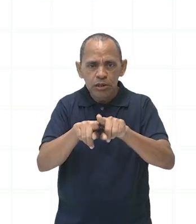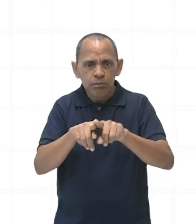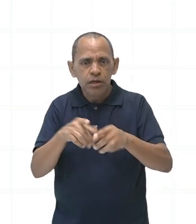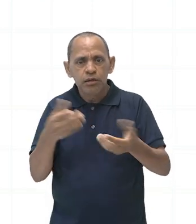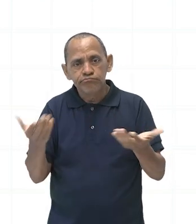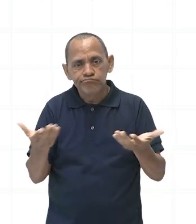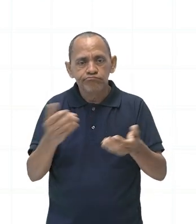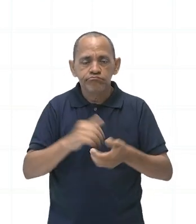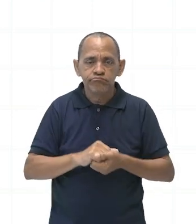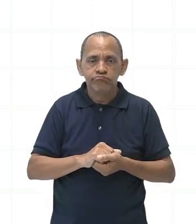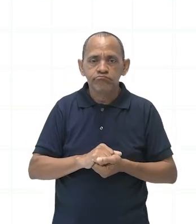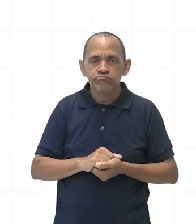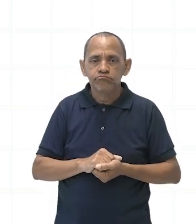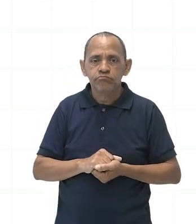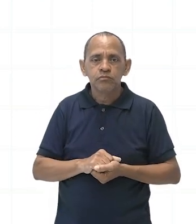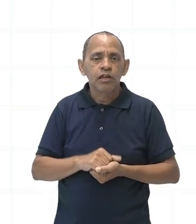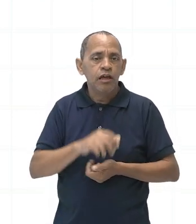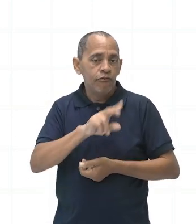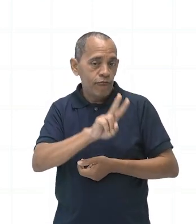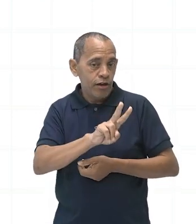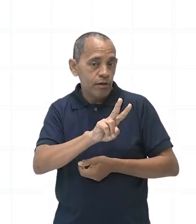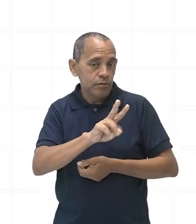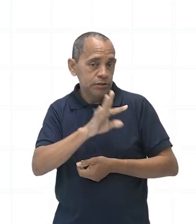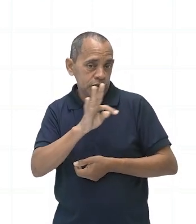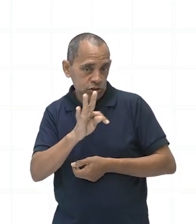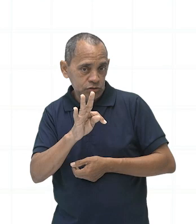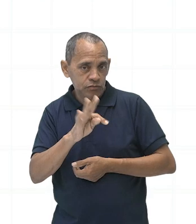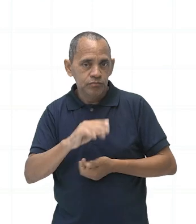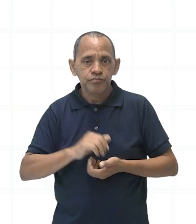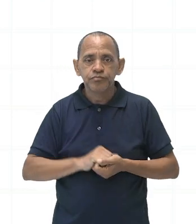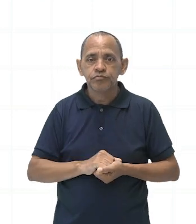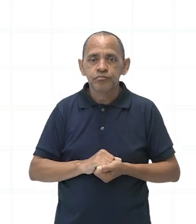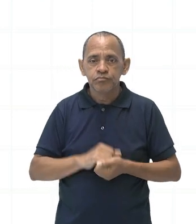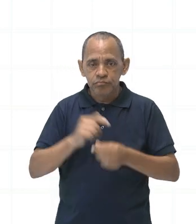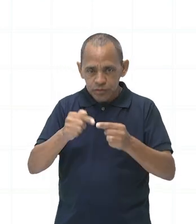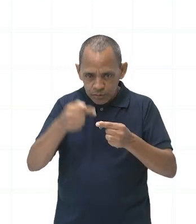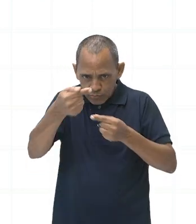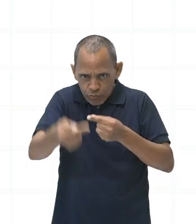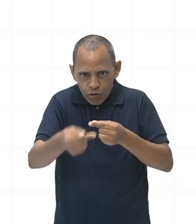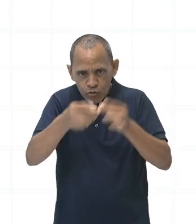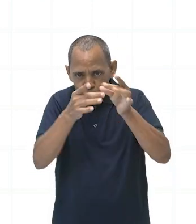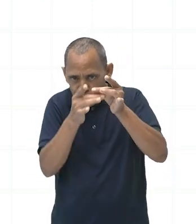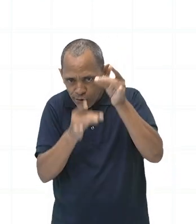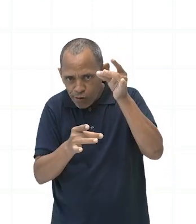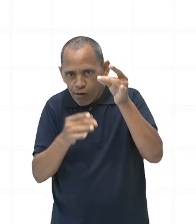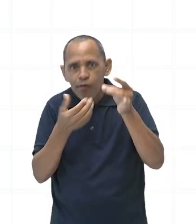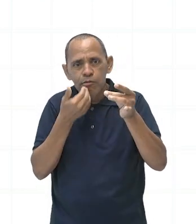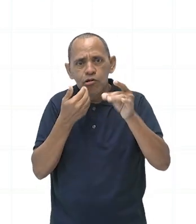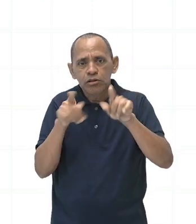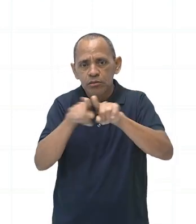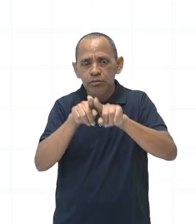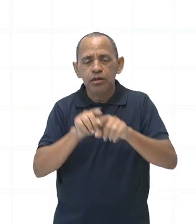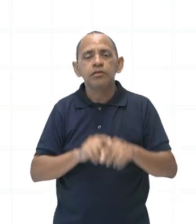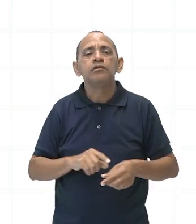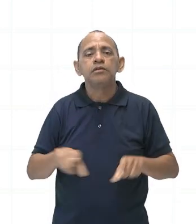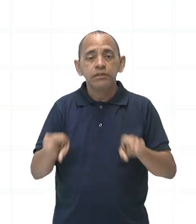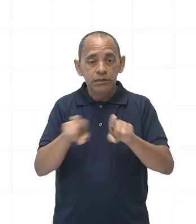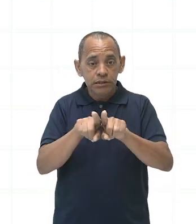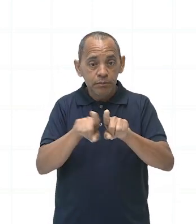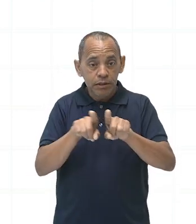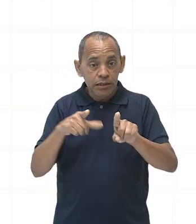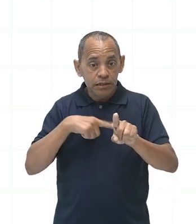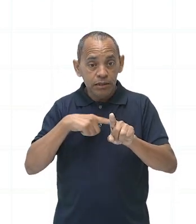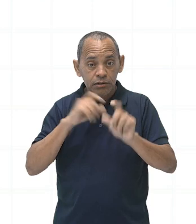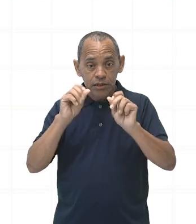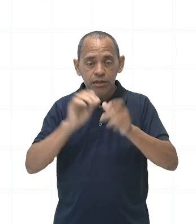verbo é transitivo, tá? Daqui a pouquinho a gente vai detalhar melhor. Temos ainda o verbo de ligação,